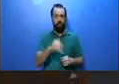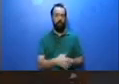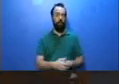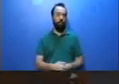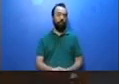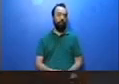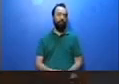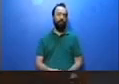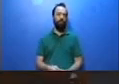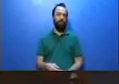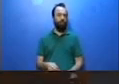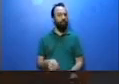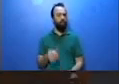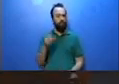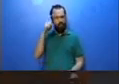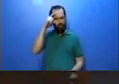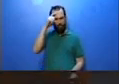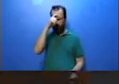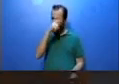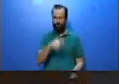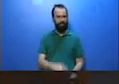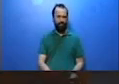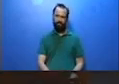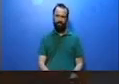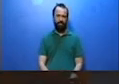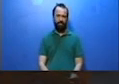é difícil.